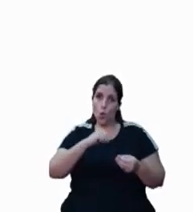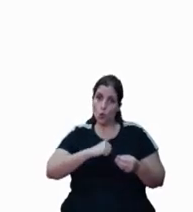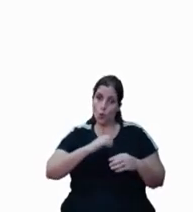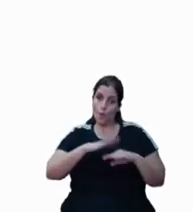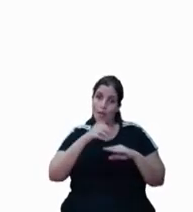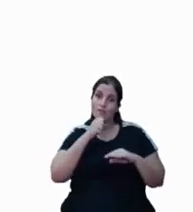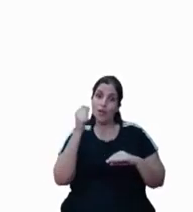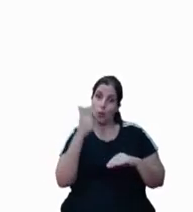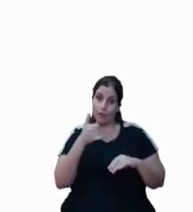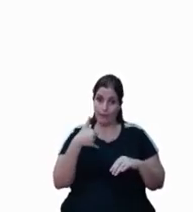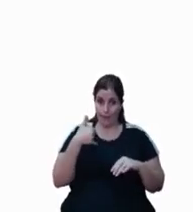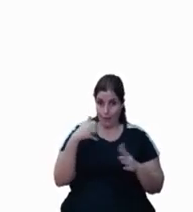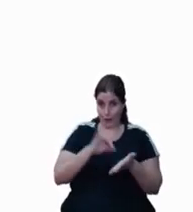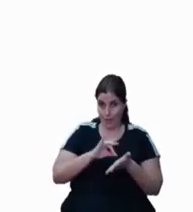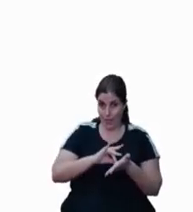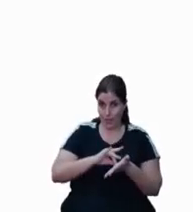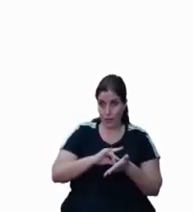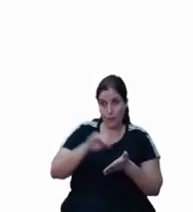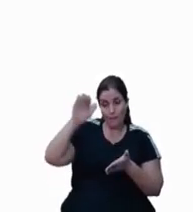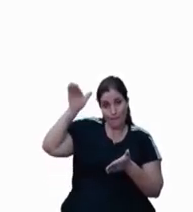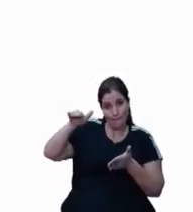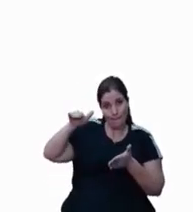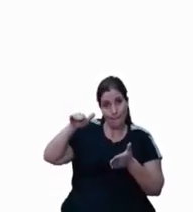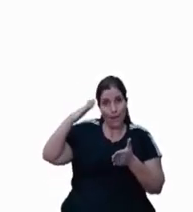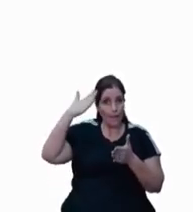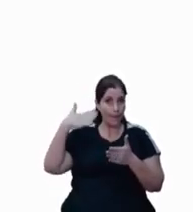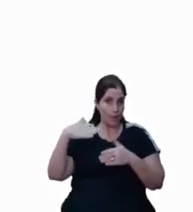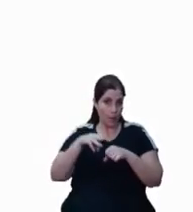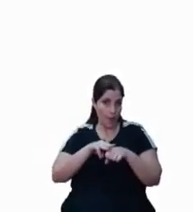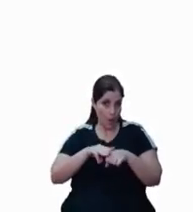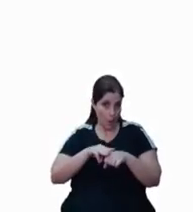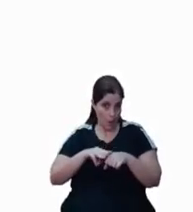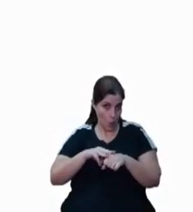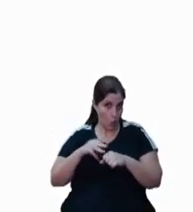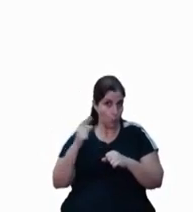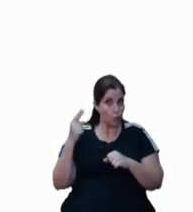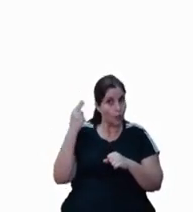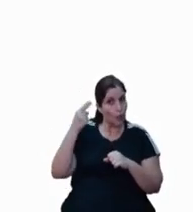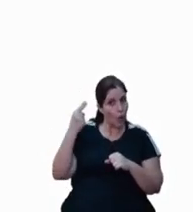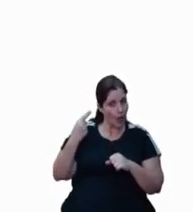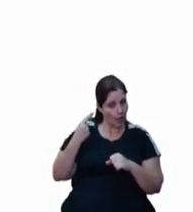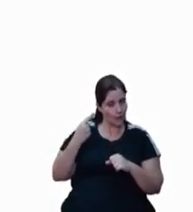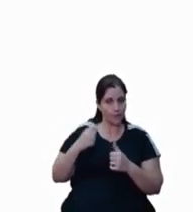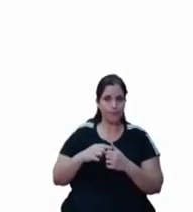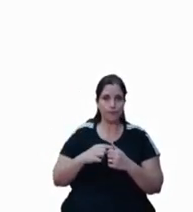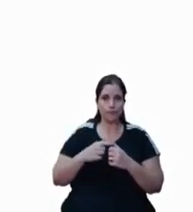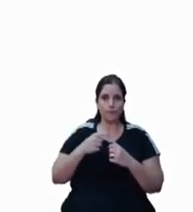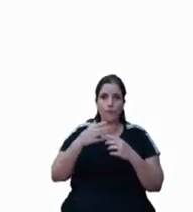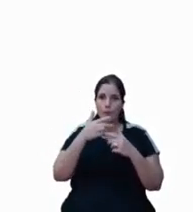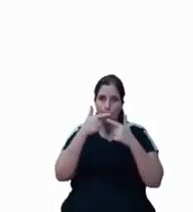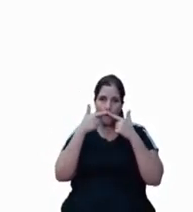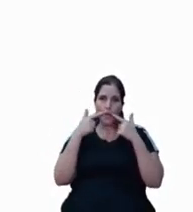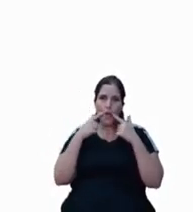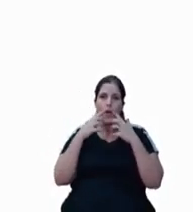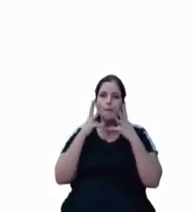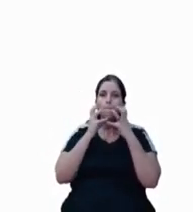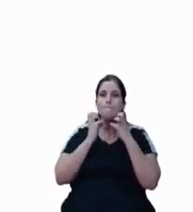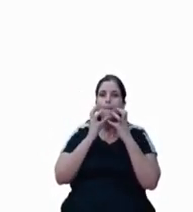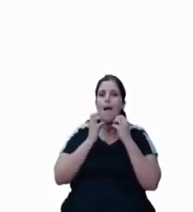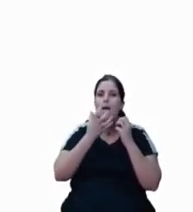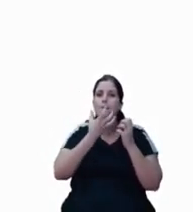minha idade, tenho estatura mediana, cabelos castanhos, curtos e cacheados, bigode e uma longa barba quase